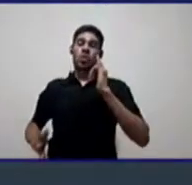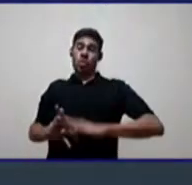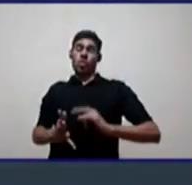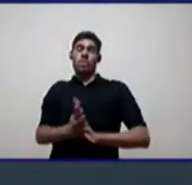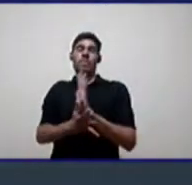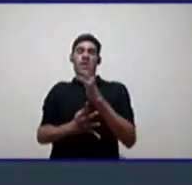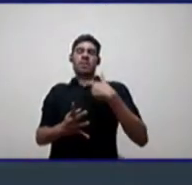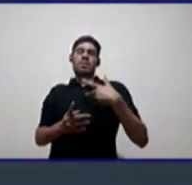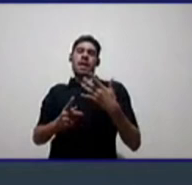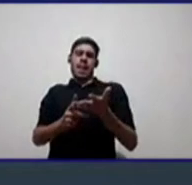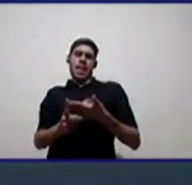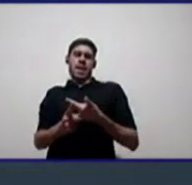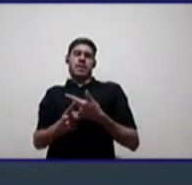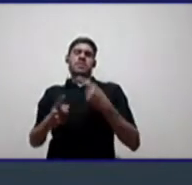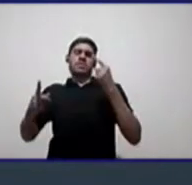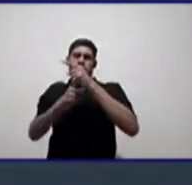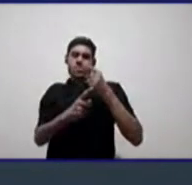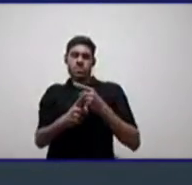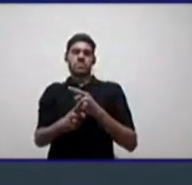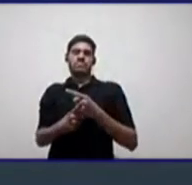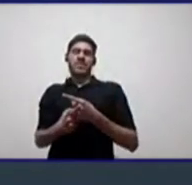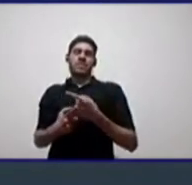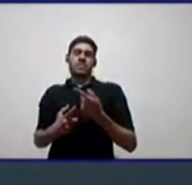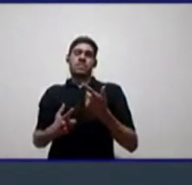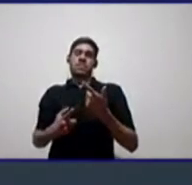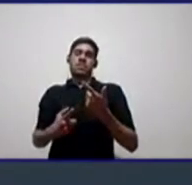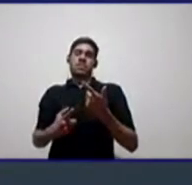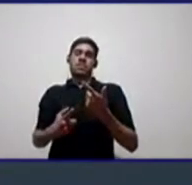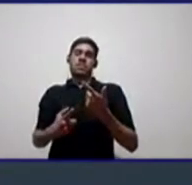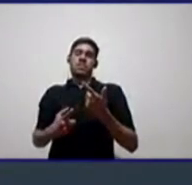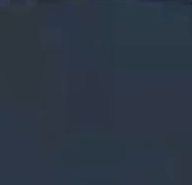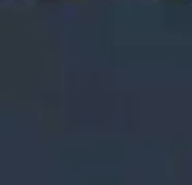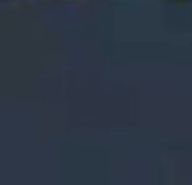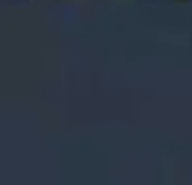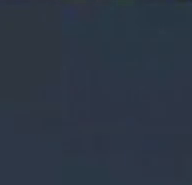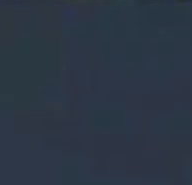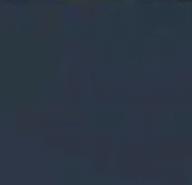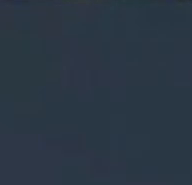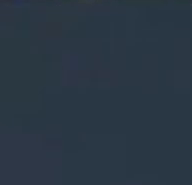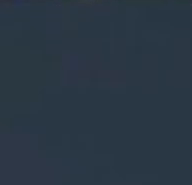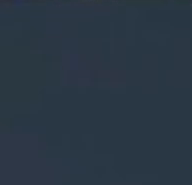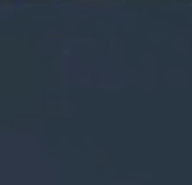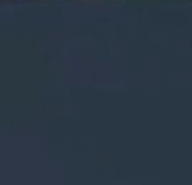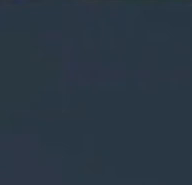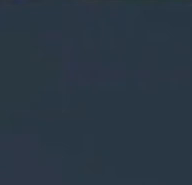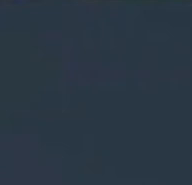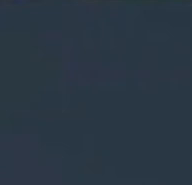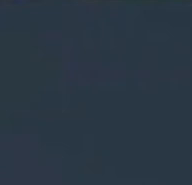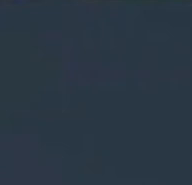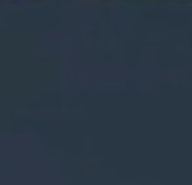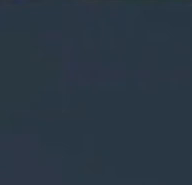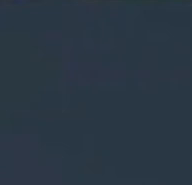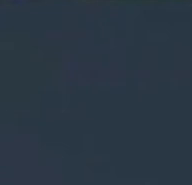requisitos identificadores dos contraentes, consoante dispõe os parágrafos 1º e 2º do mencionado dispositivo. E